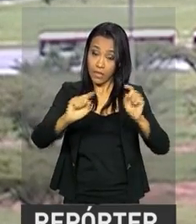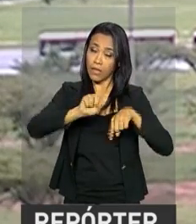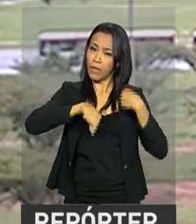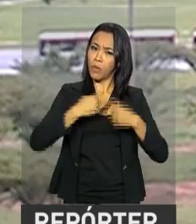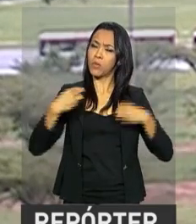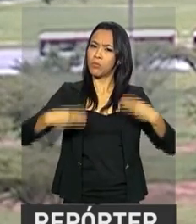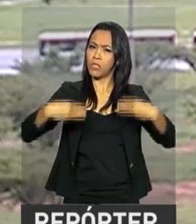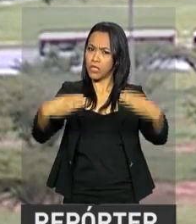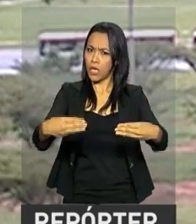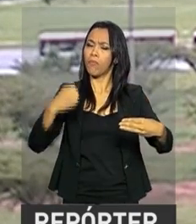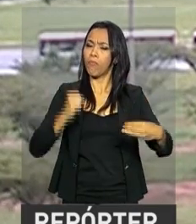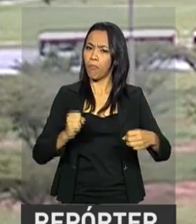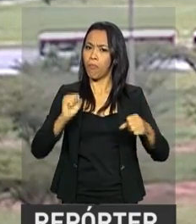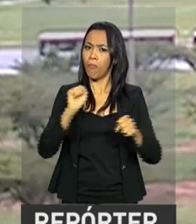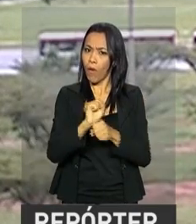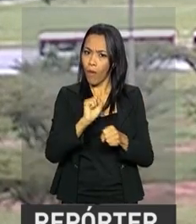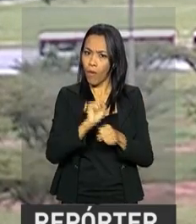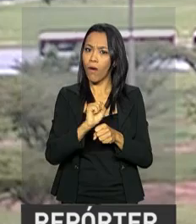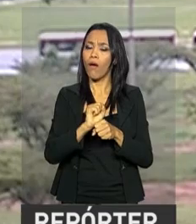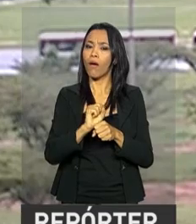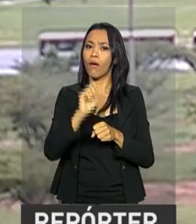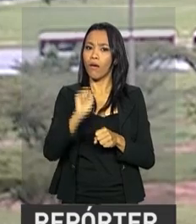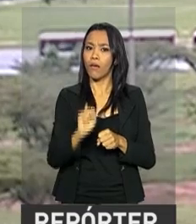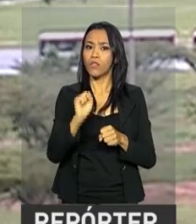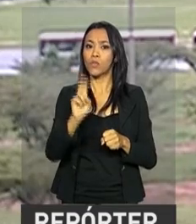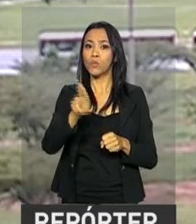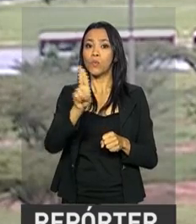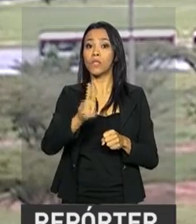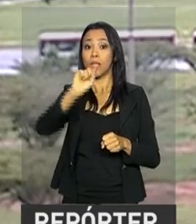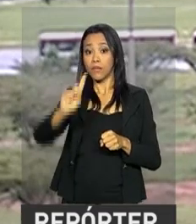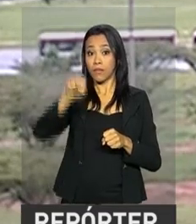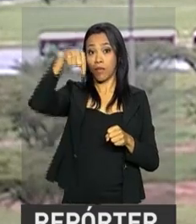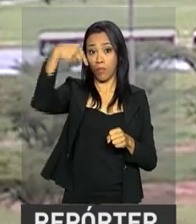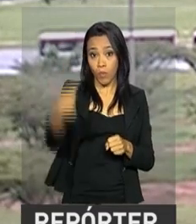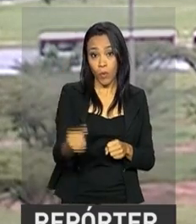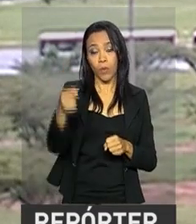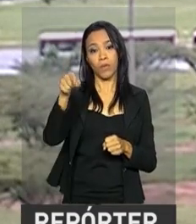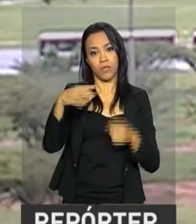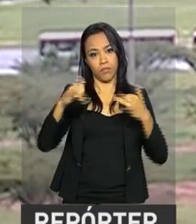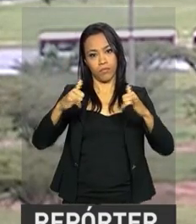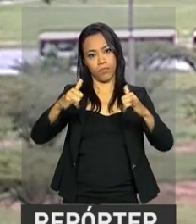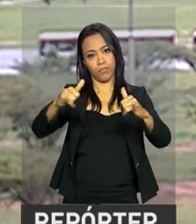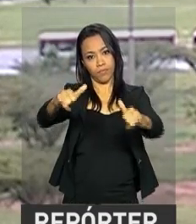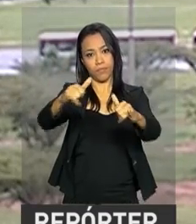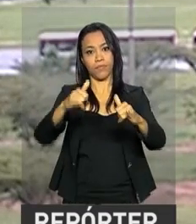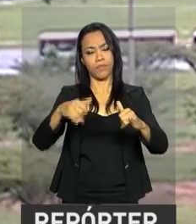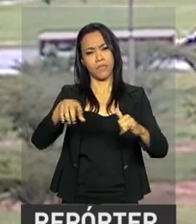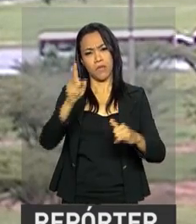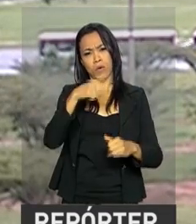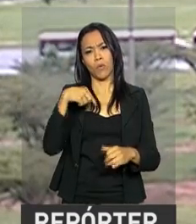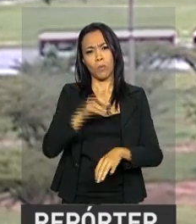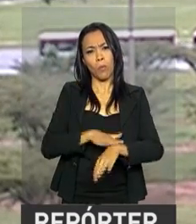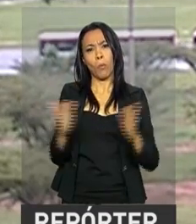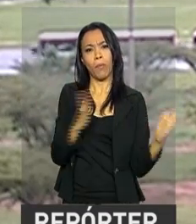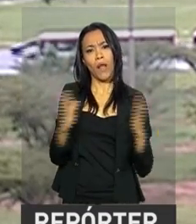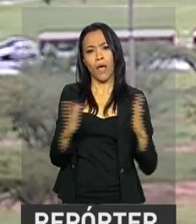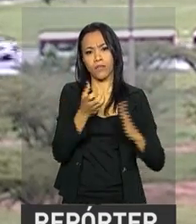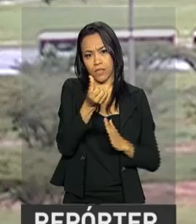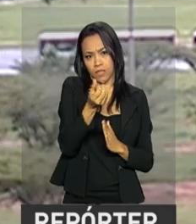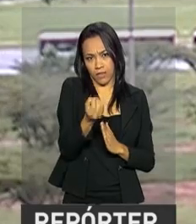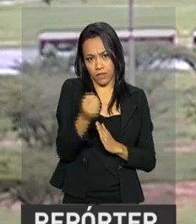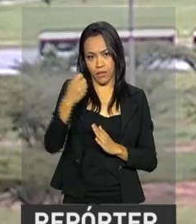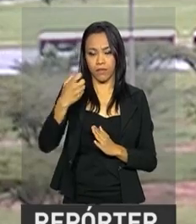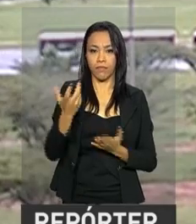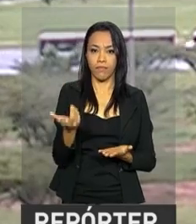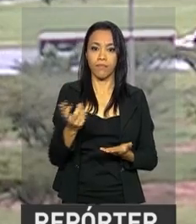pode utilizar os créditos de envio para abastecer o sistema ao longo dos próximos 60 meses volto com você